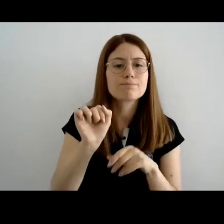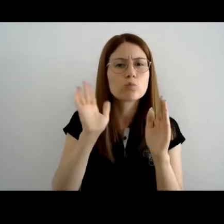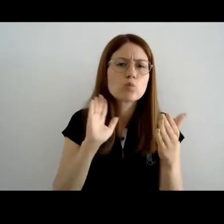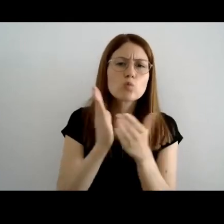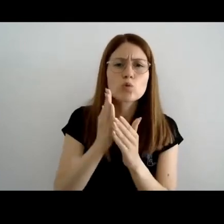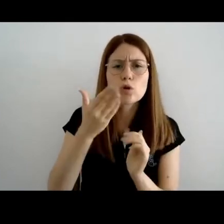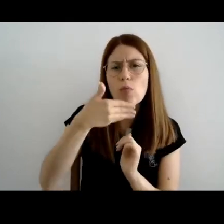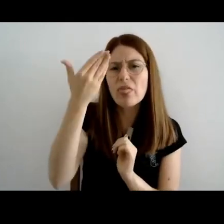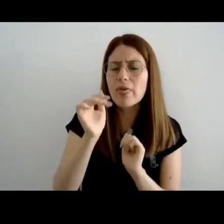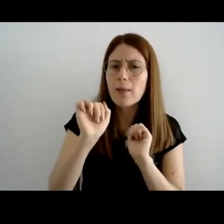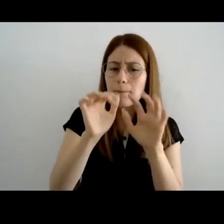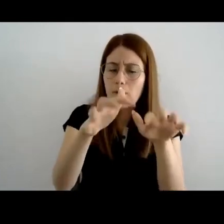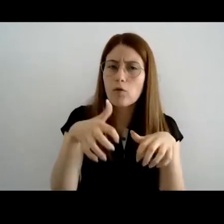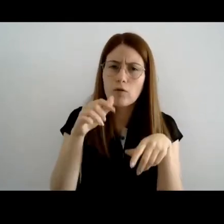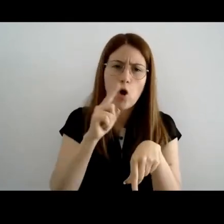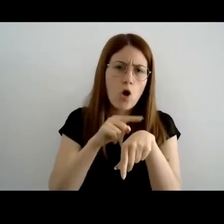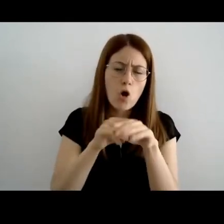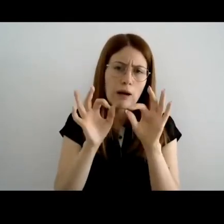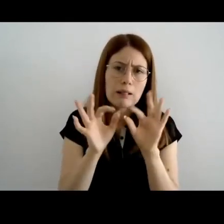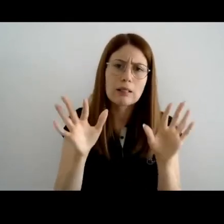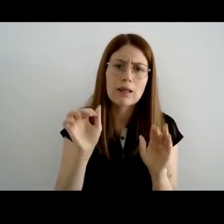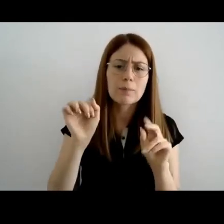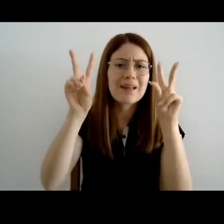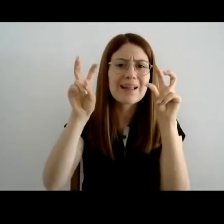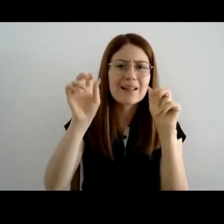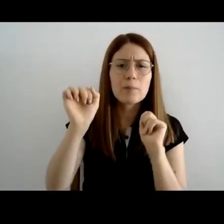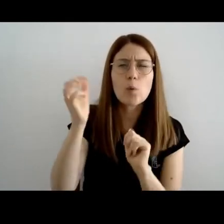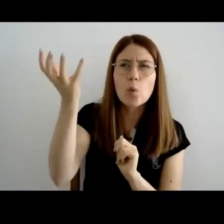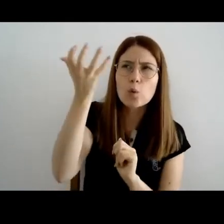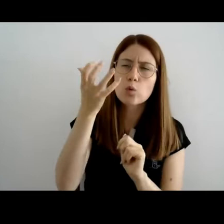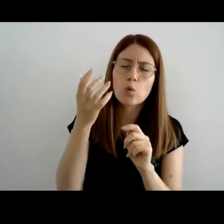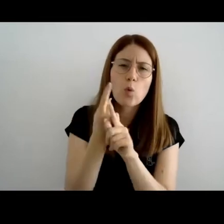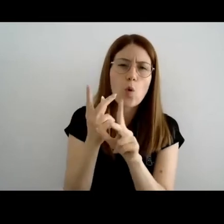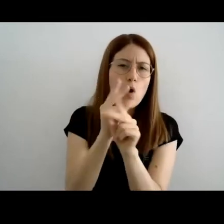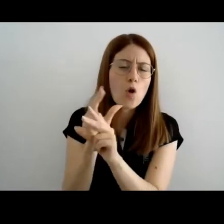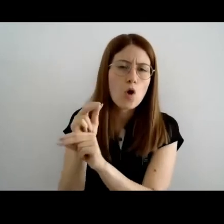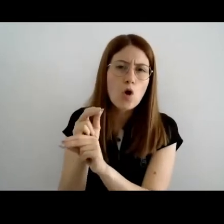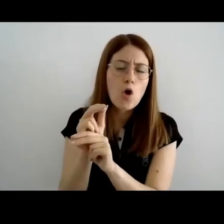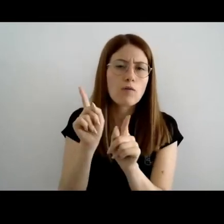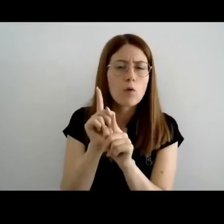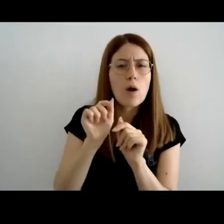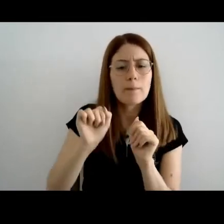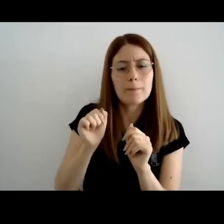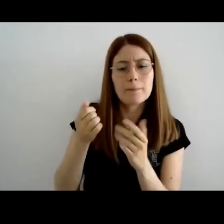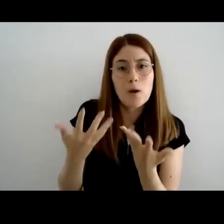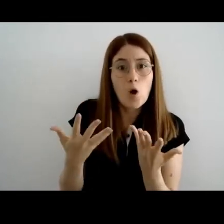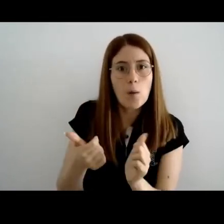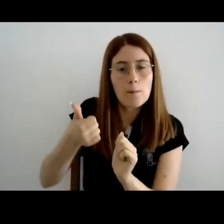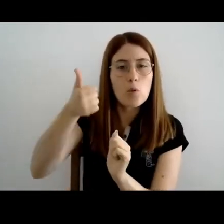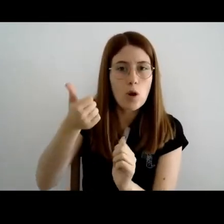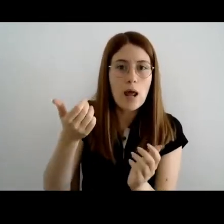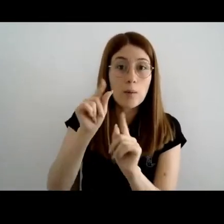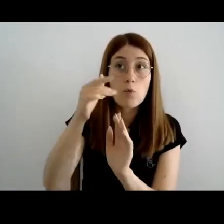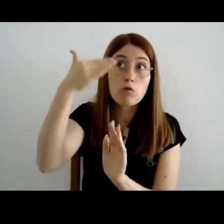conferências à mesma hora com o tema da cultura de inovação, mudar o presente para preparar o futuro. Lembro ainda que